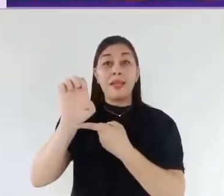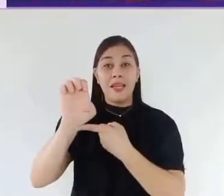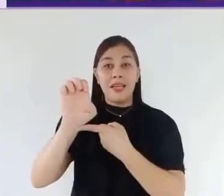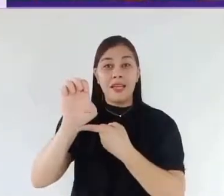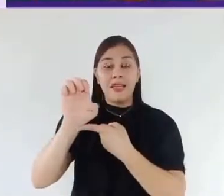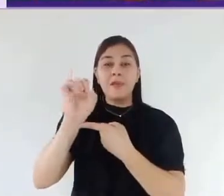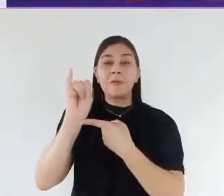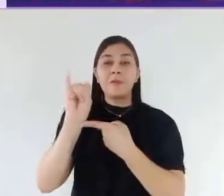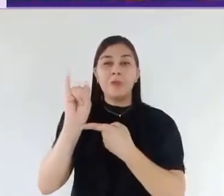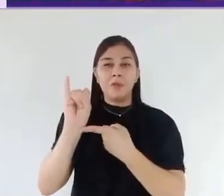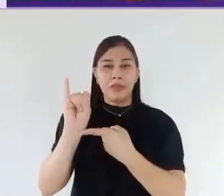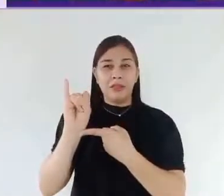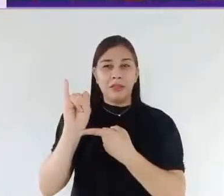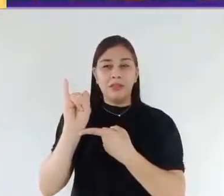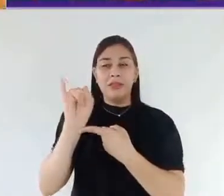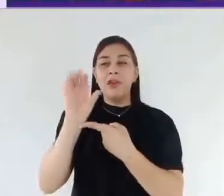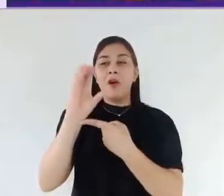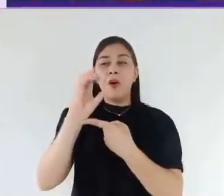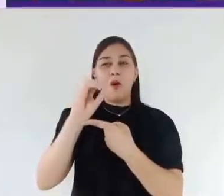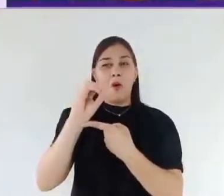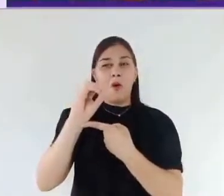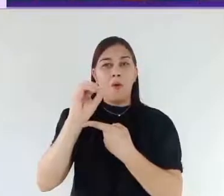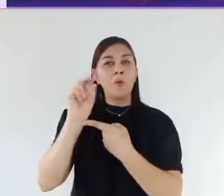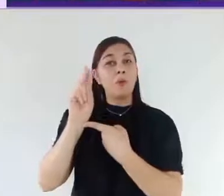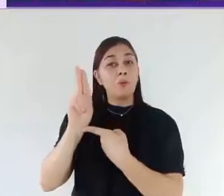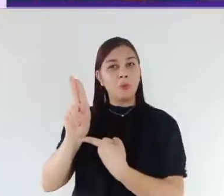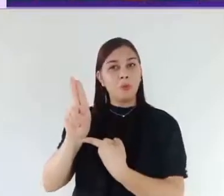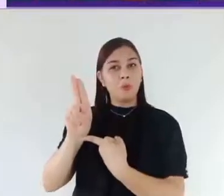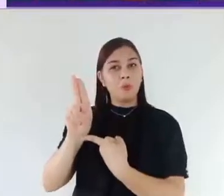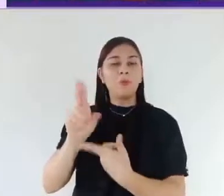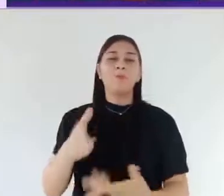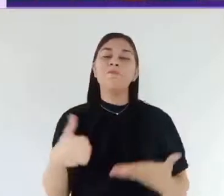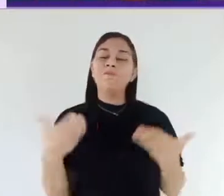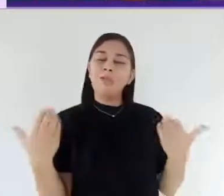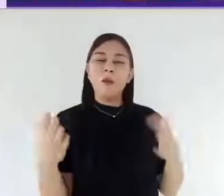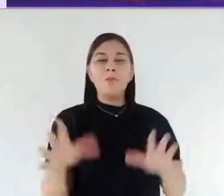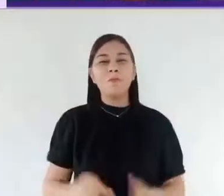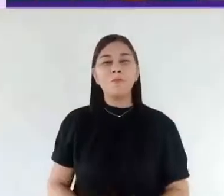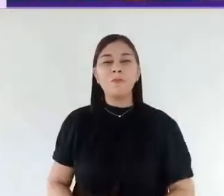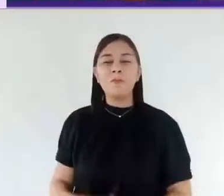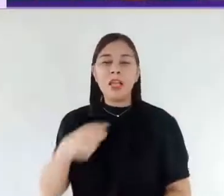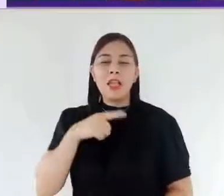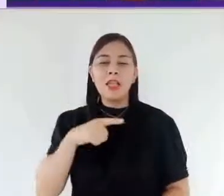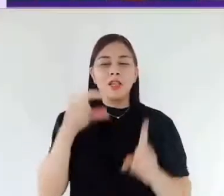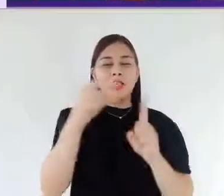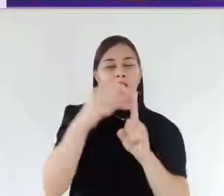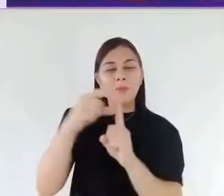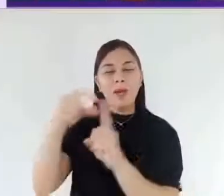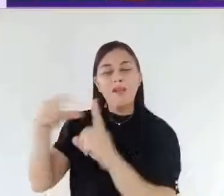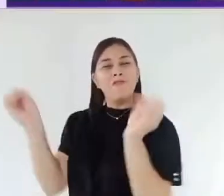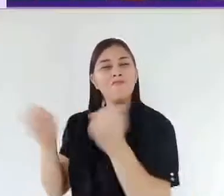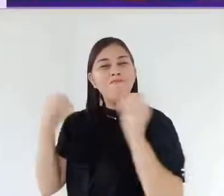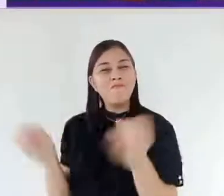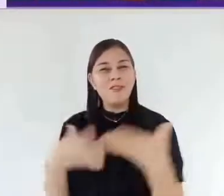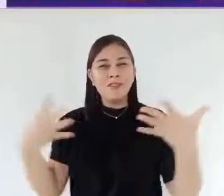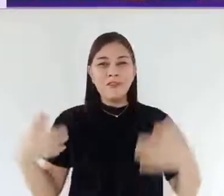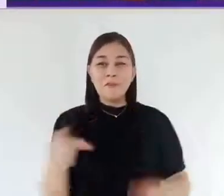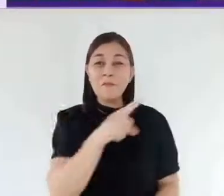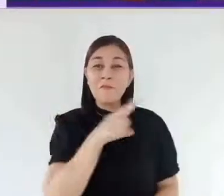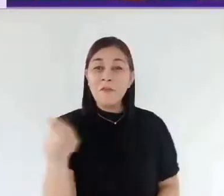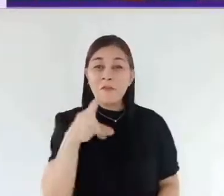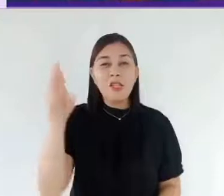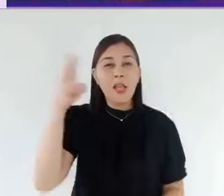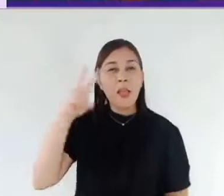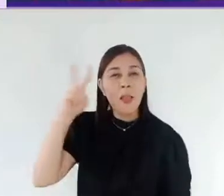I, O, U E elas estão presentes nas palavrinhas mágicas E você,